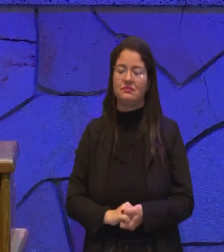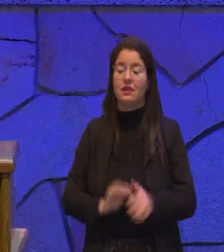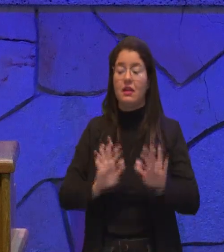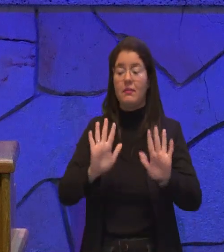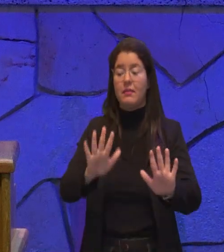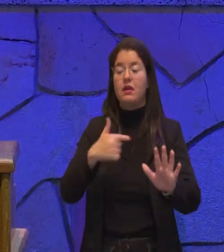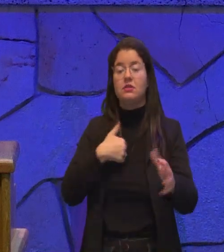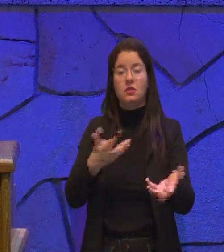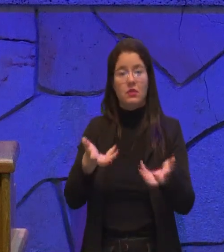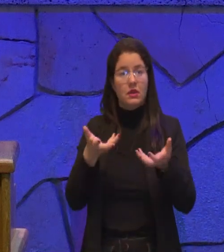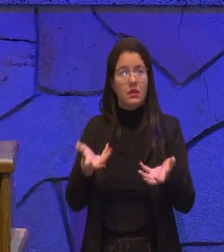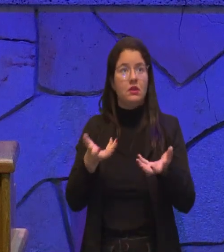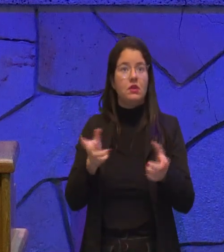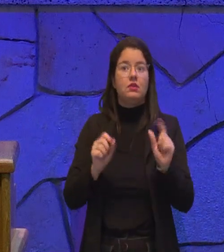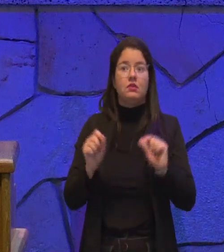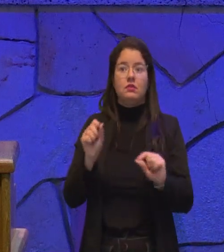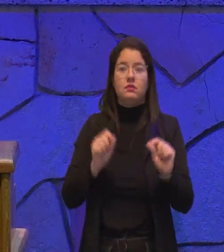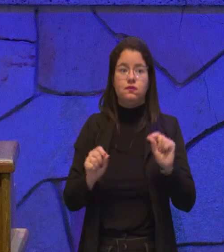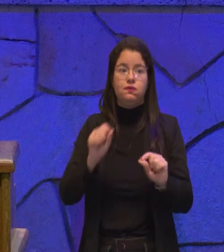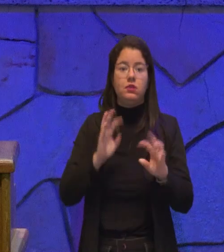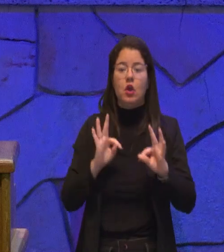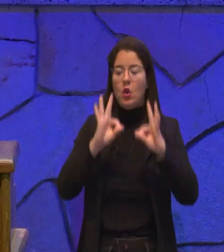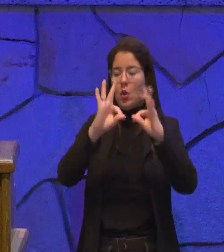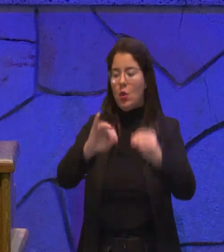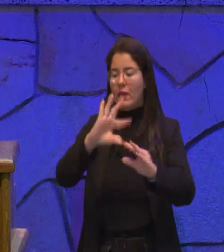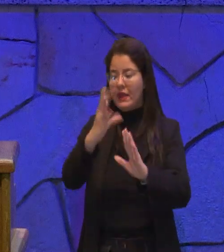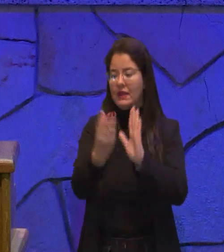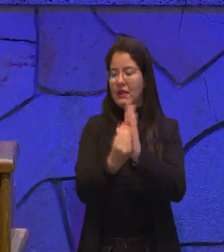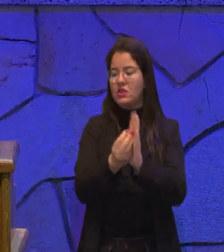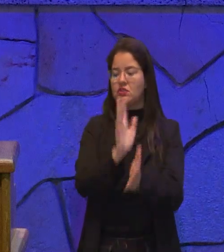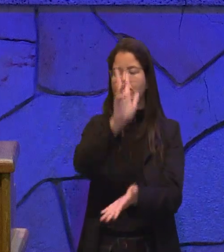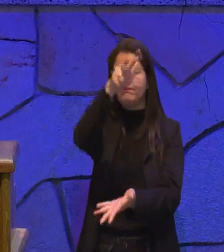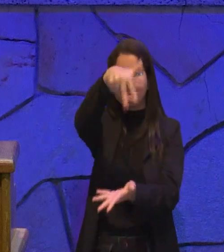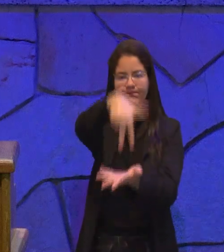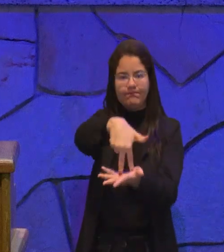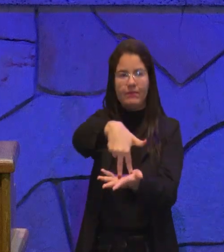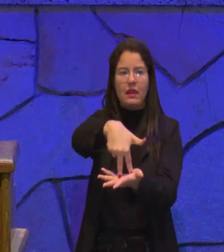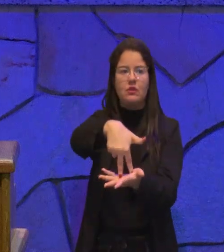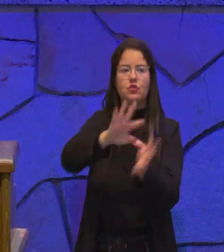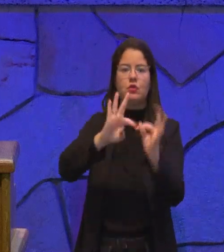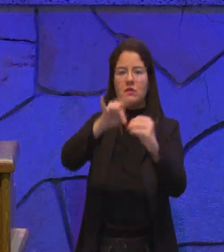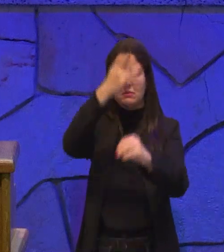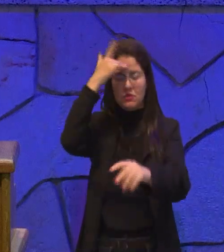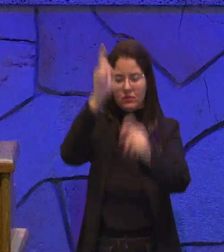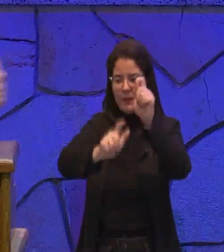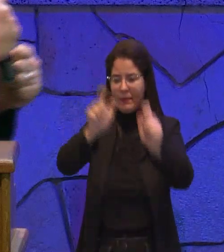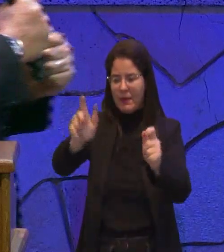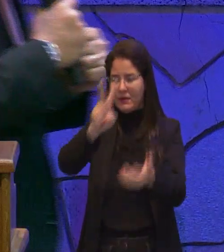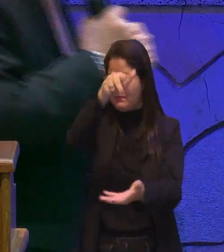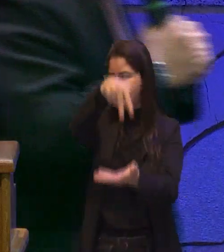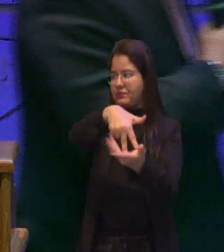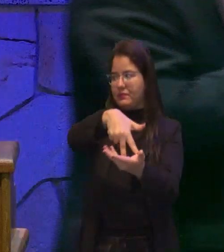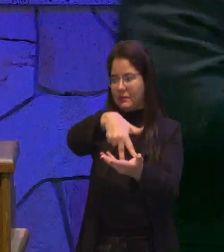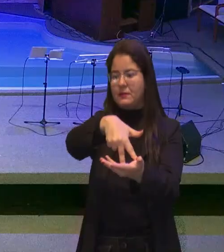Mas eu gostaria que toda a igreja se colocasse de pé. E se porventura